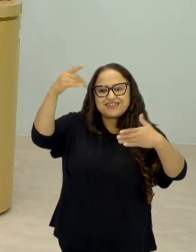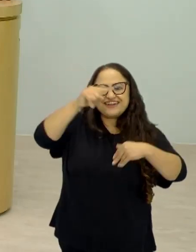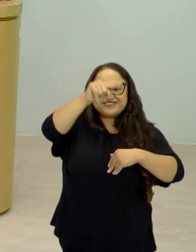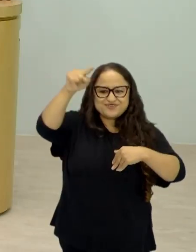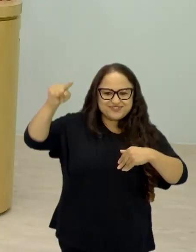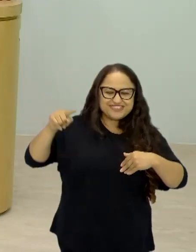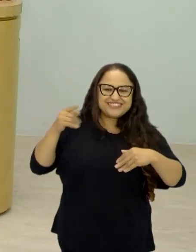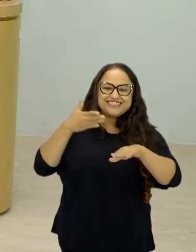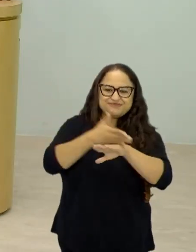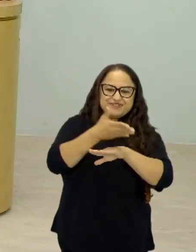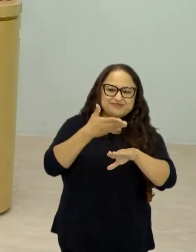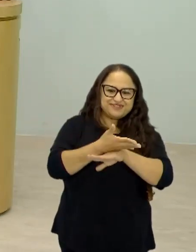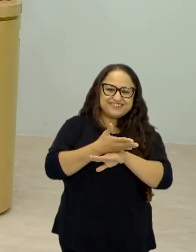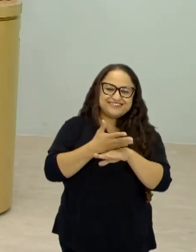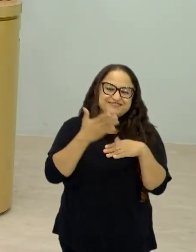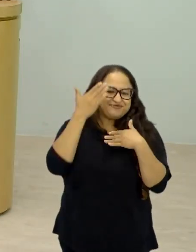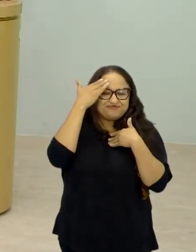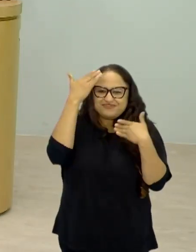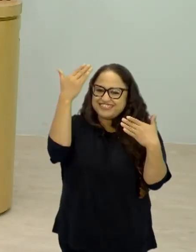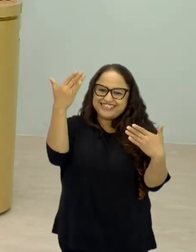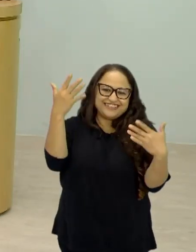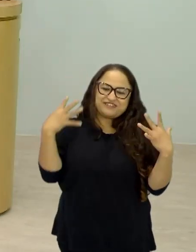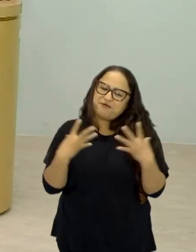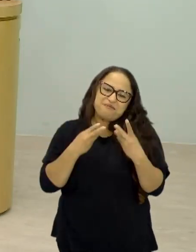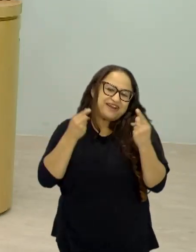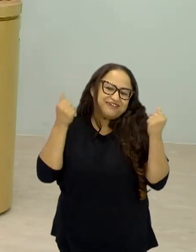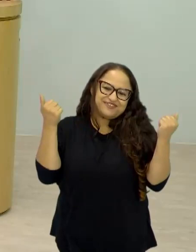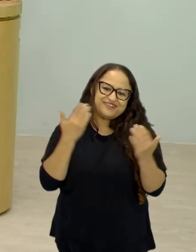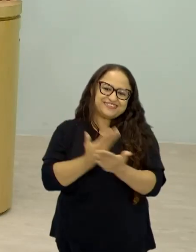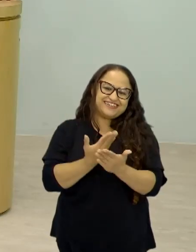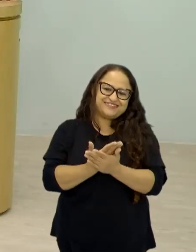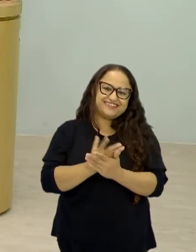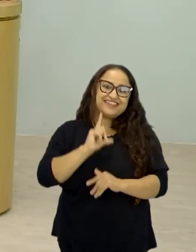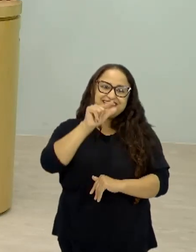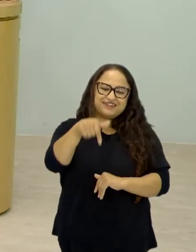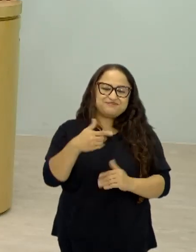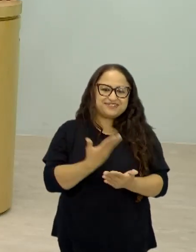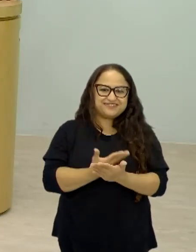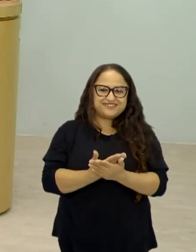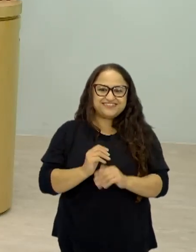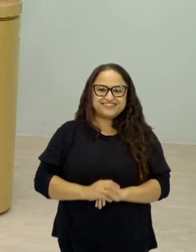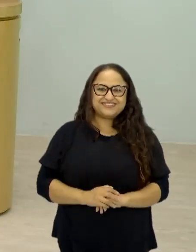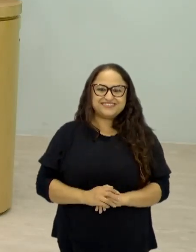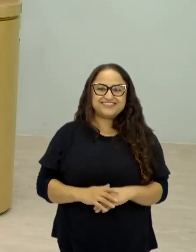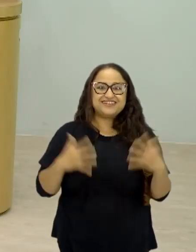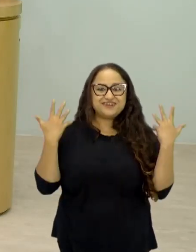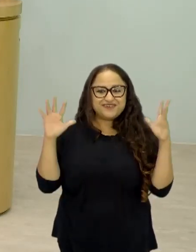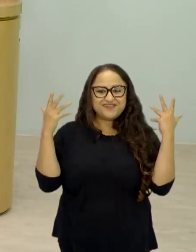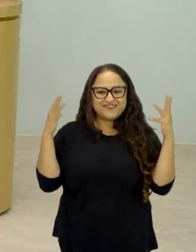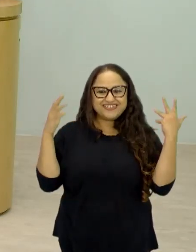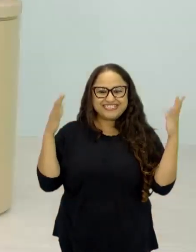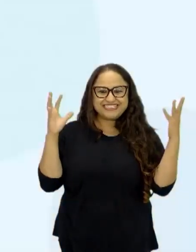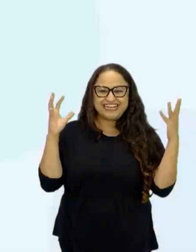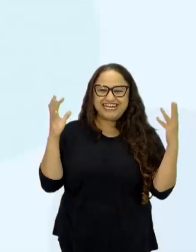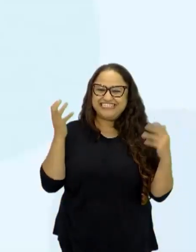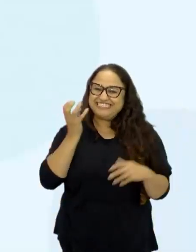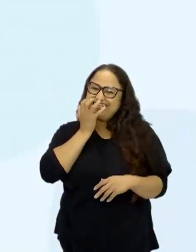Obrigado mesmo por todas as mensagens enviadas. E até a próxima aula. Vou fazer uma homenagem aí ao Cauã, a cachorrinha dele. Põe